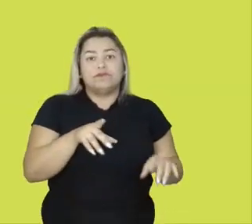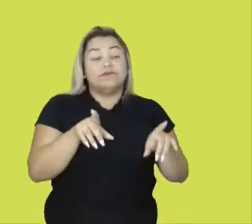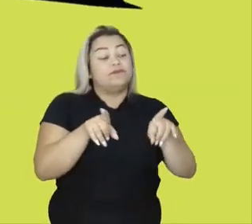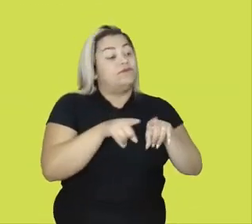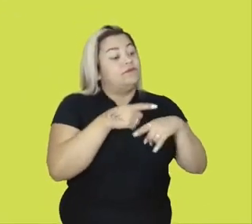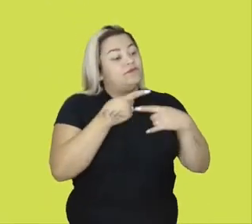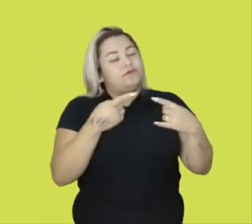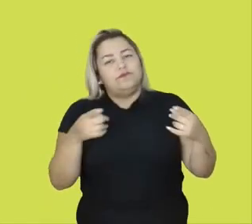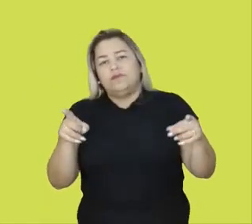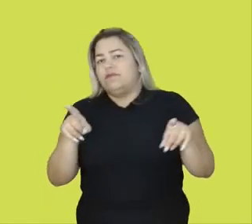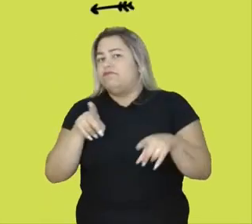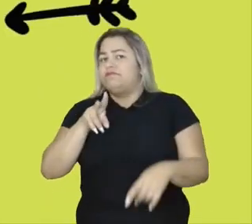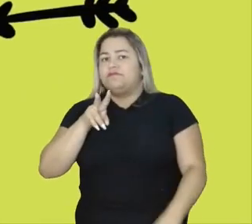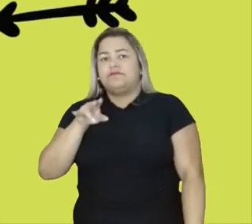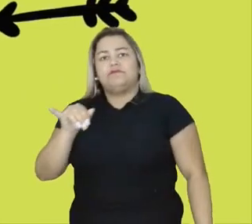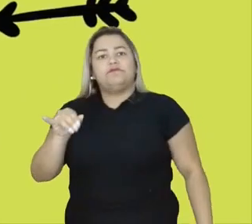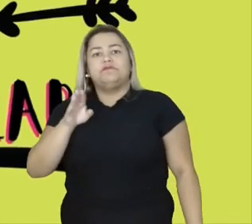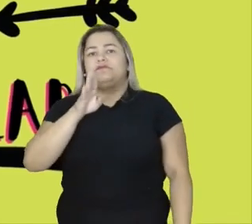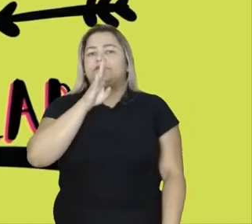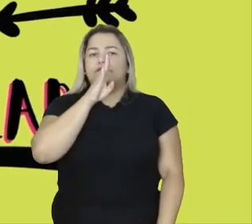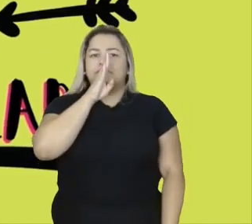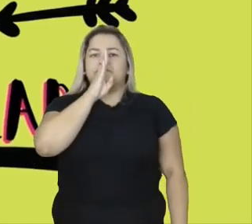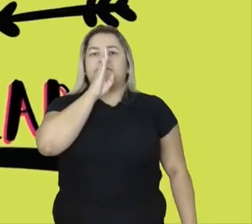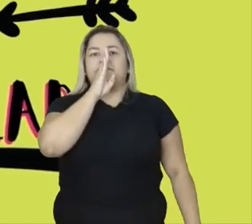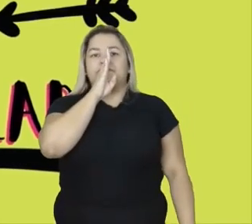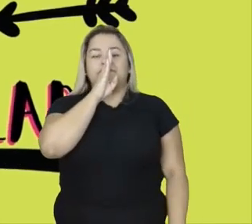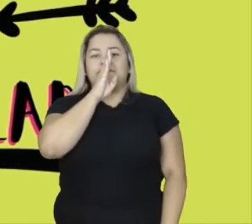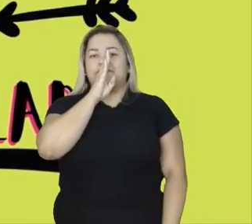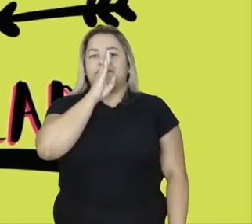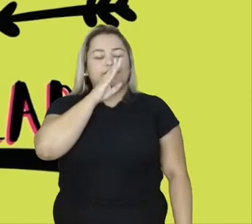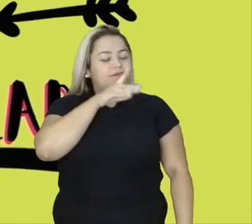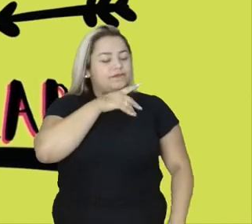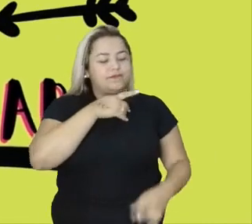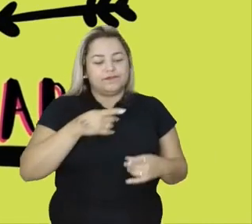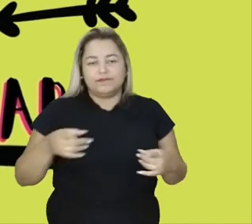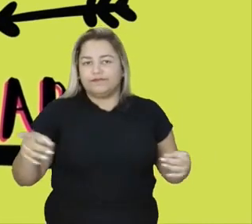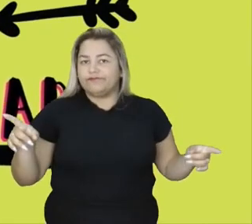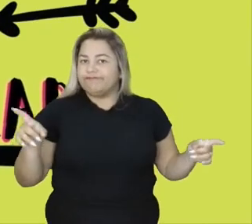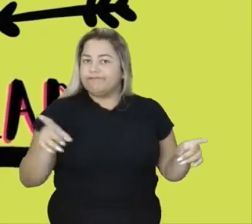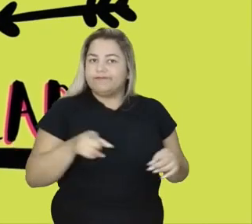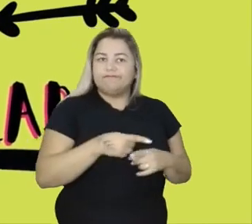Não vão mais conseguir me anular, me calar